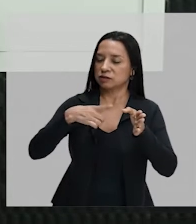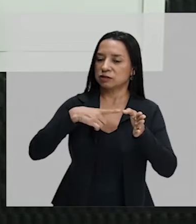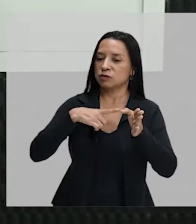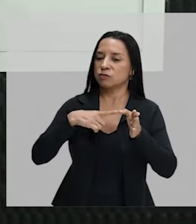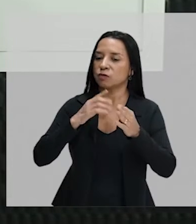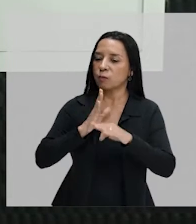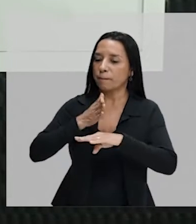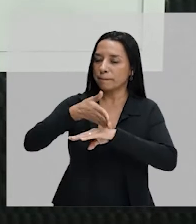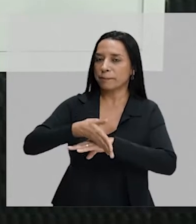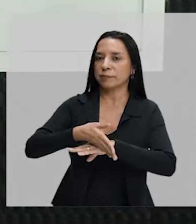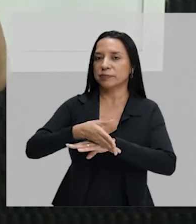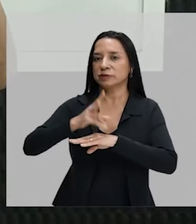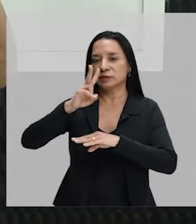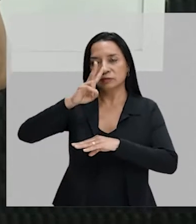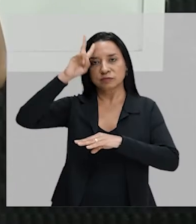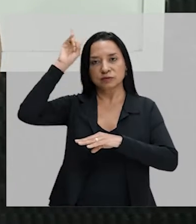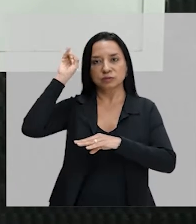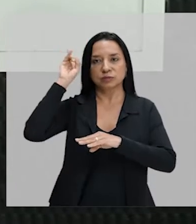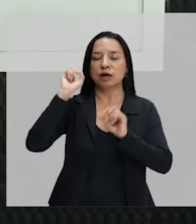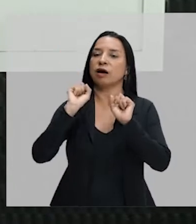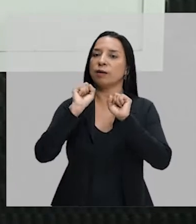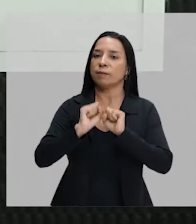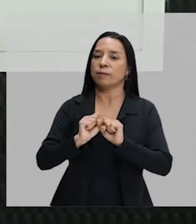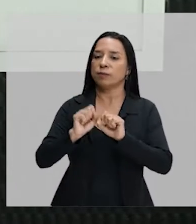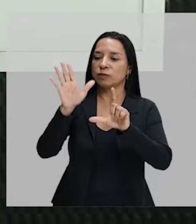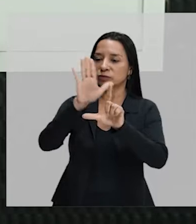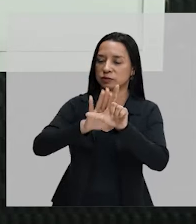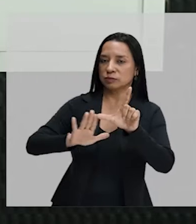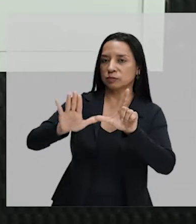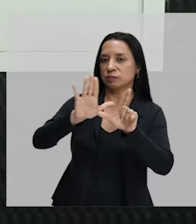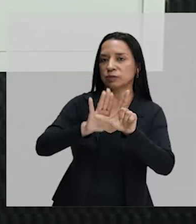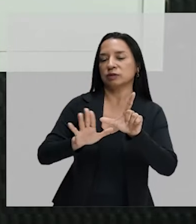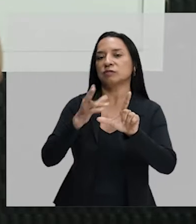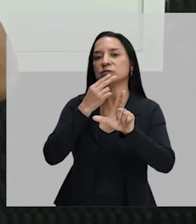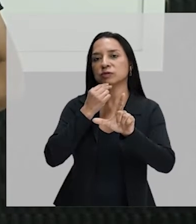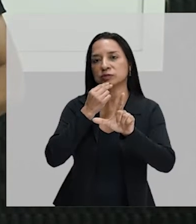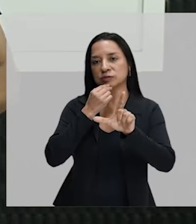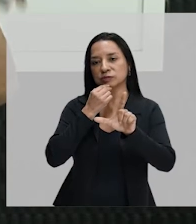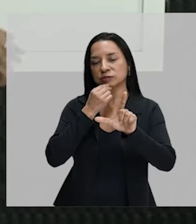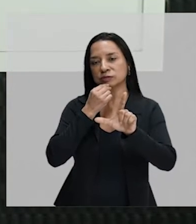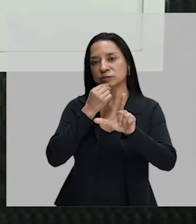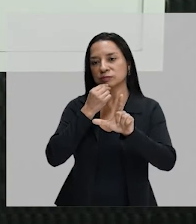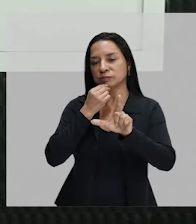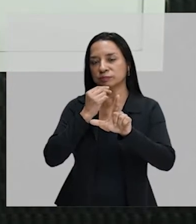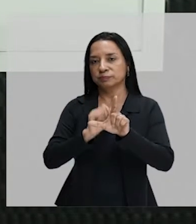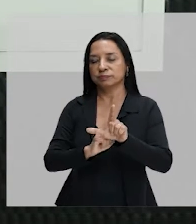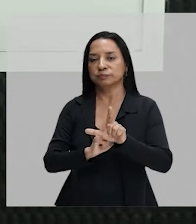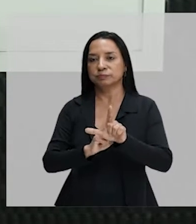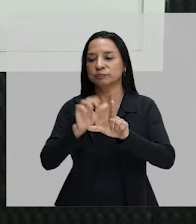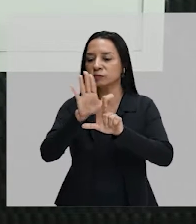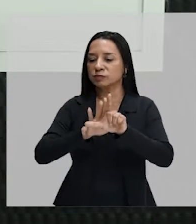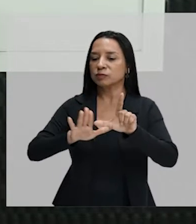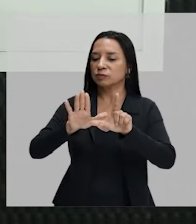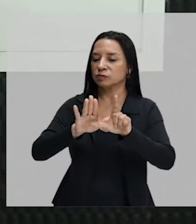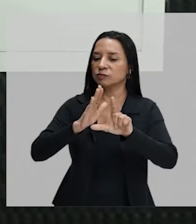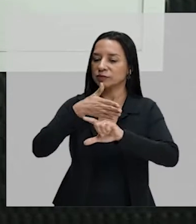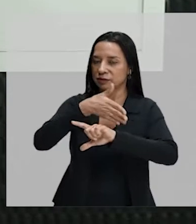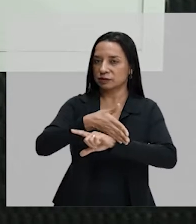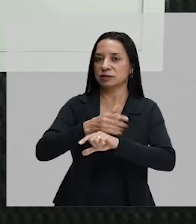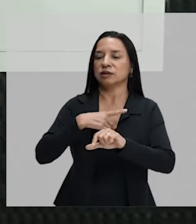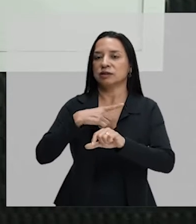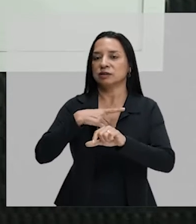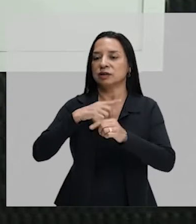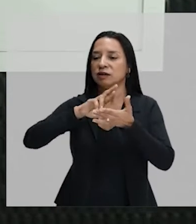no vestibular, e esse foco é importante, você pode ir na plataforma aqui Gonçalves Dias, dar um Gonçalves Dias lá, né? E na plataforma Gonçalves Dias nós já